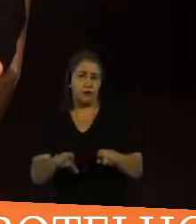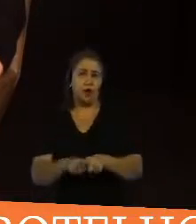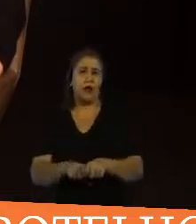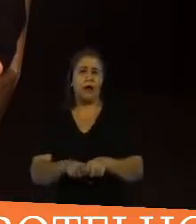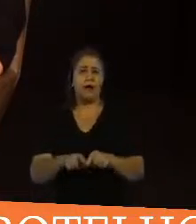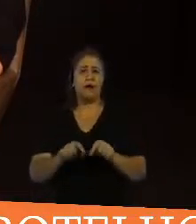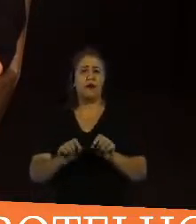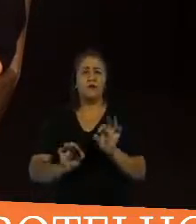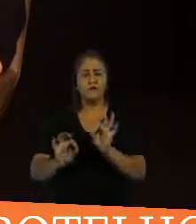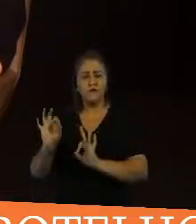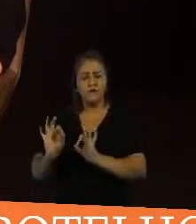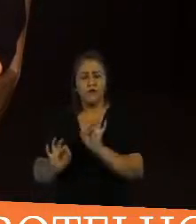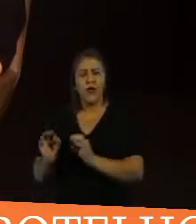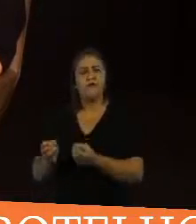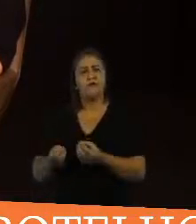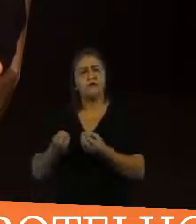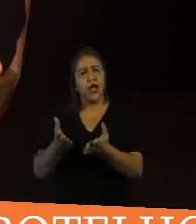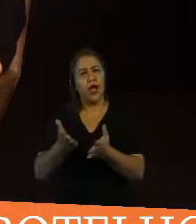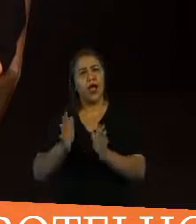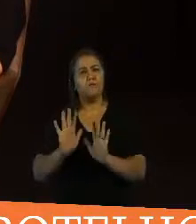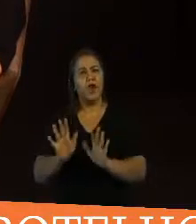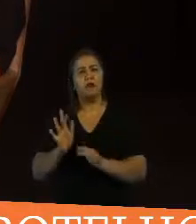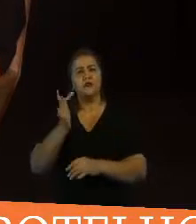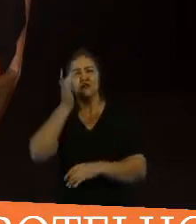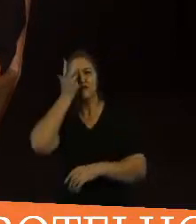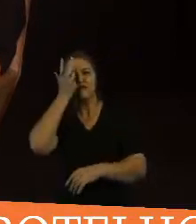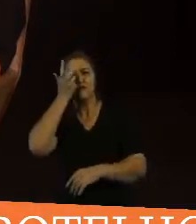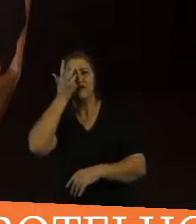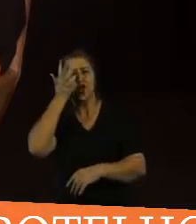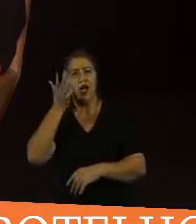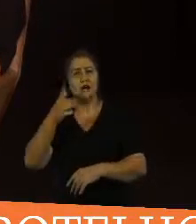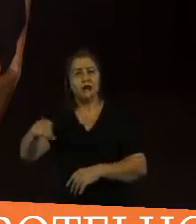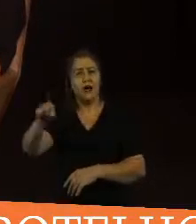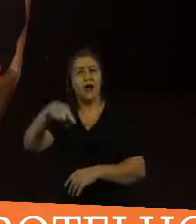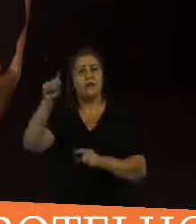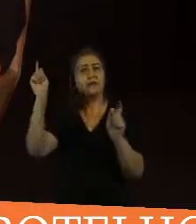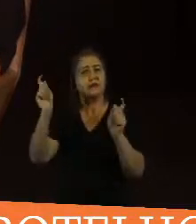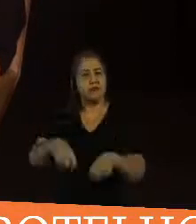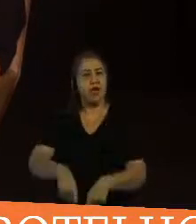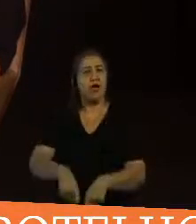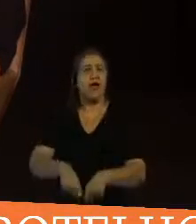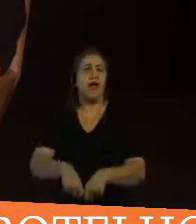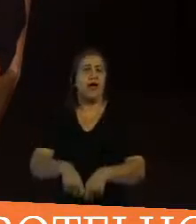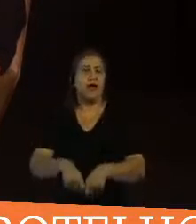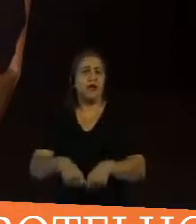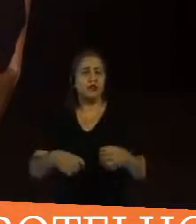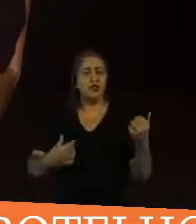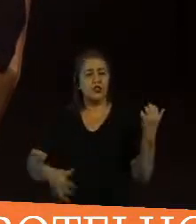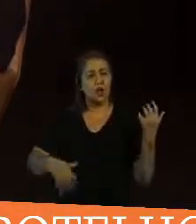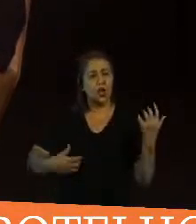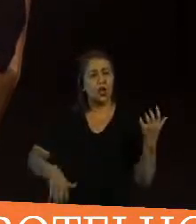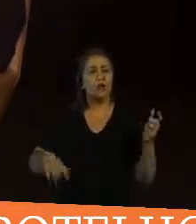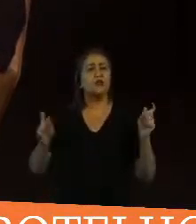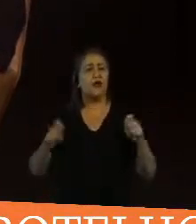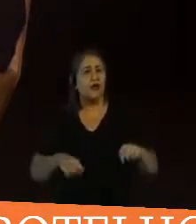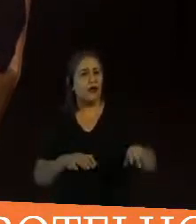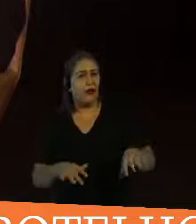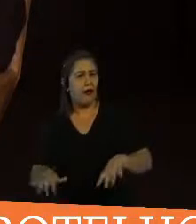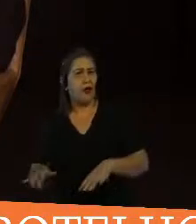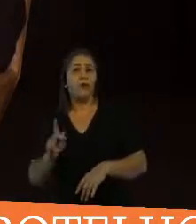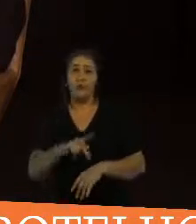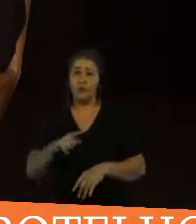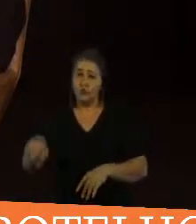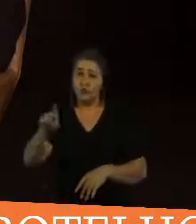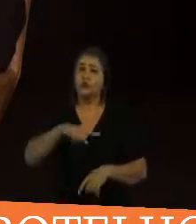do nosso espetáculo, porém um pouco mais facilitados para que os alunos da rede tenham acesso, possam tocar, né, e os professores